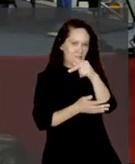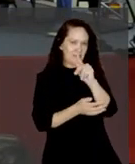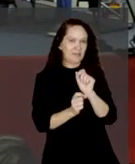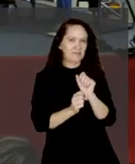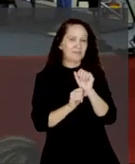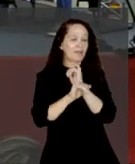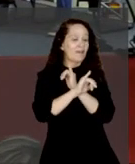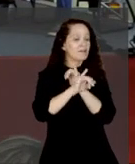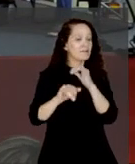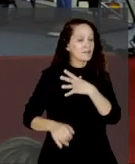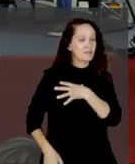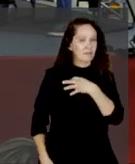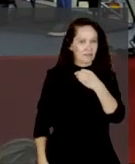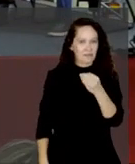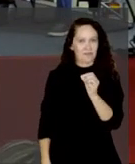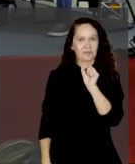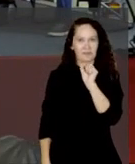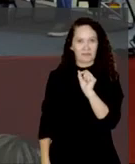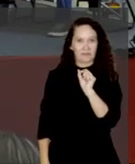honesto e leal.